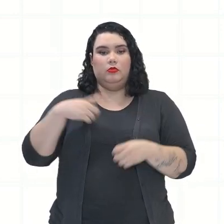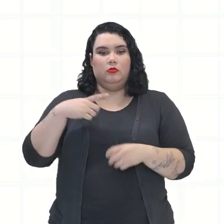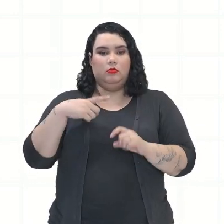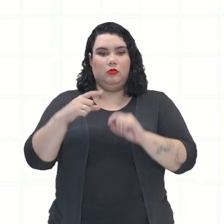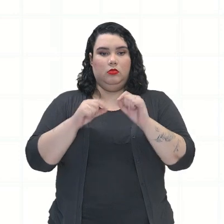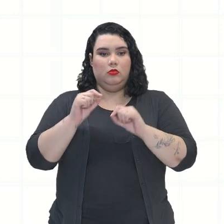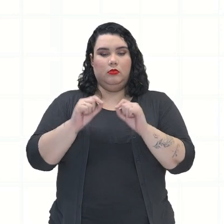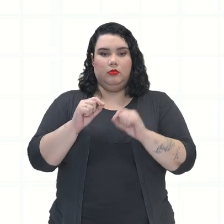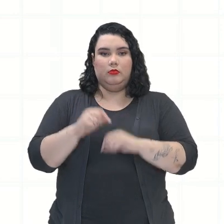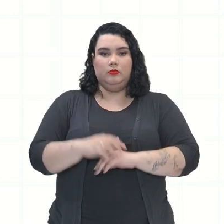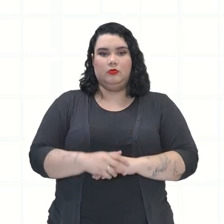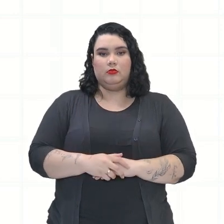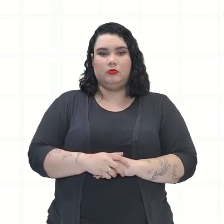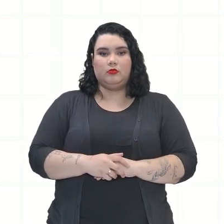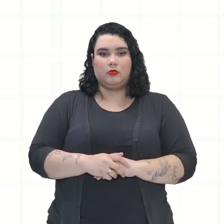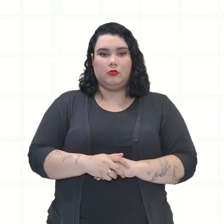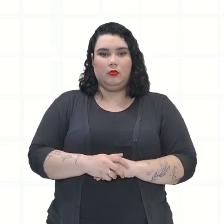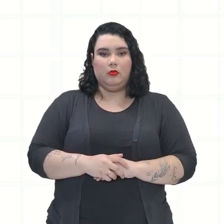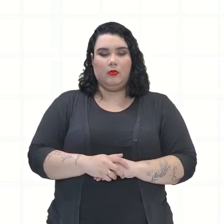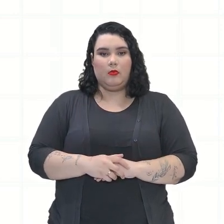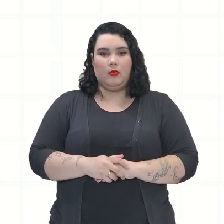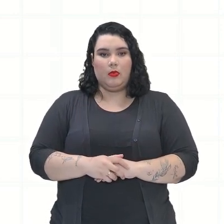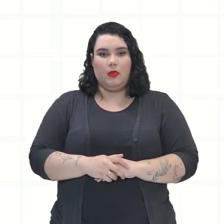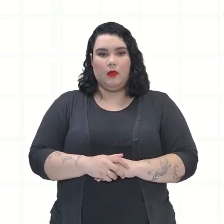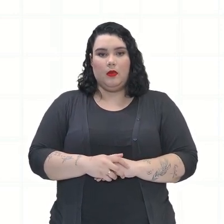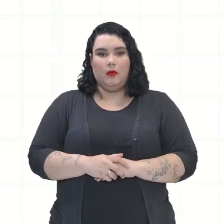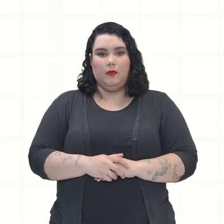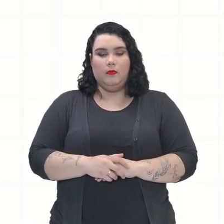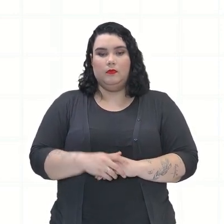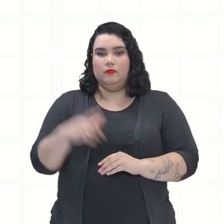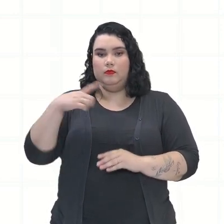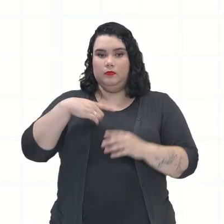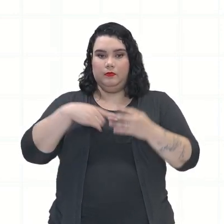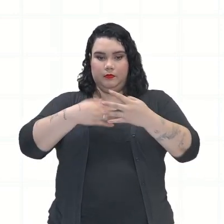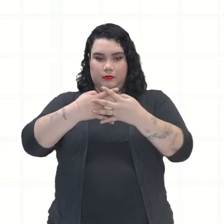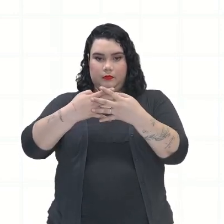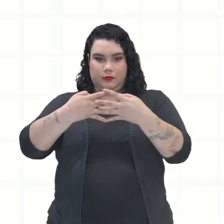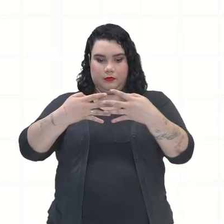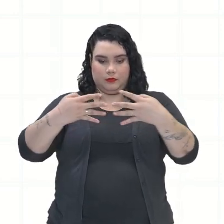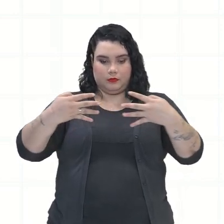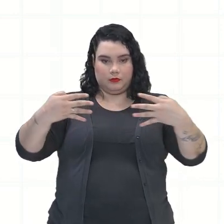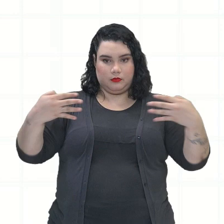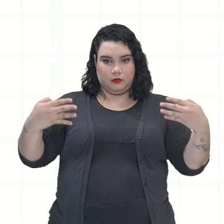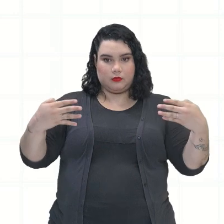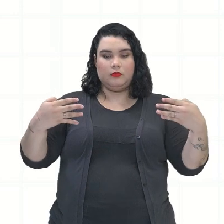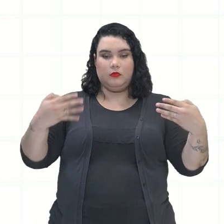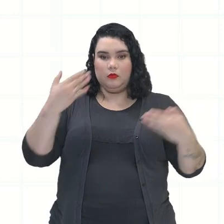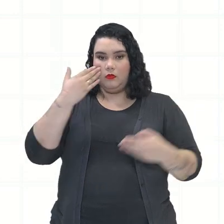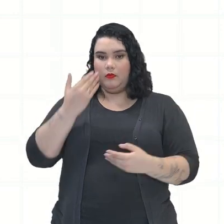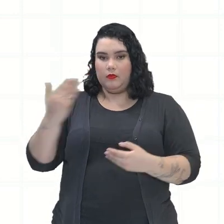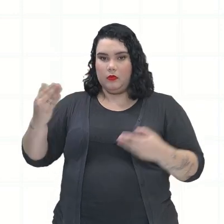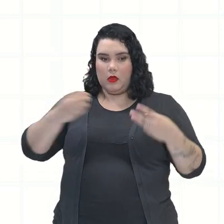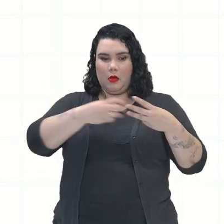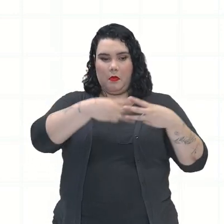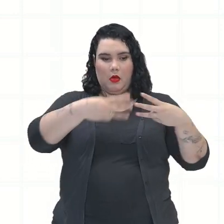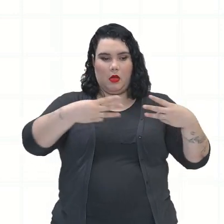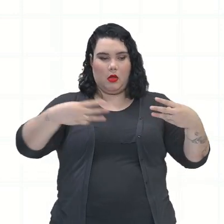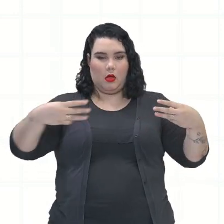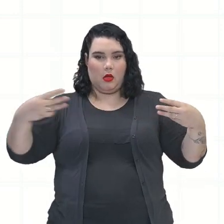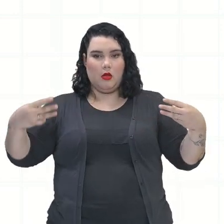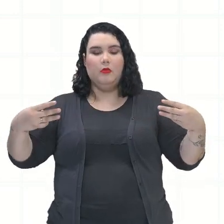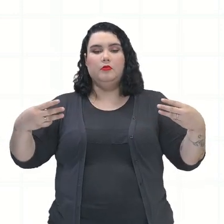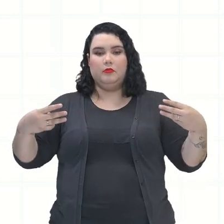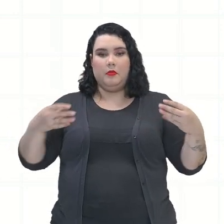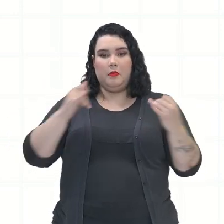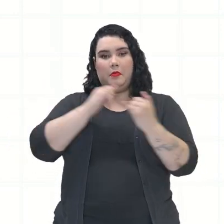é composto por uma rede delimitatória, certo? É uma rede